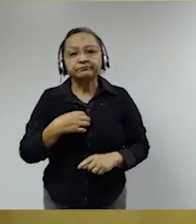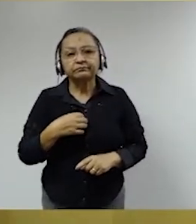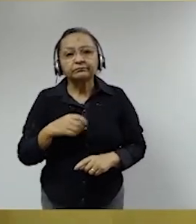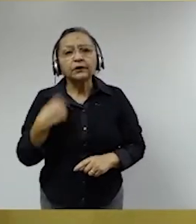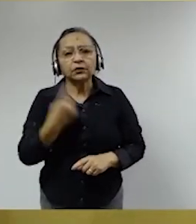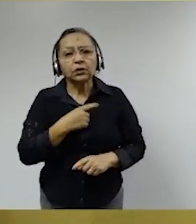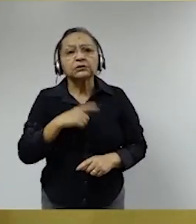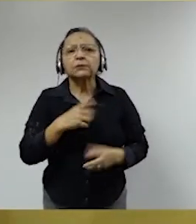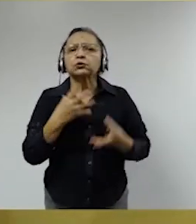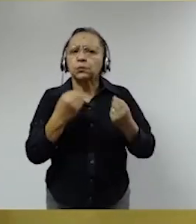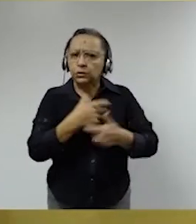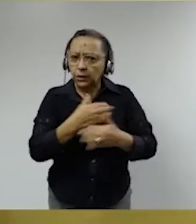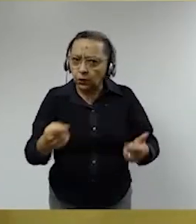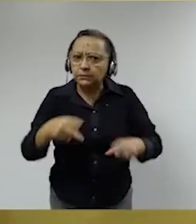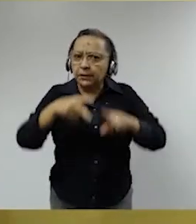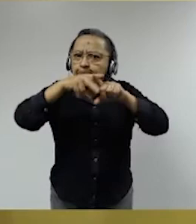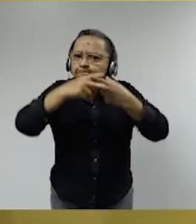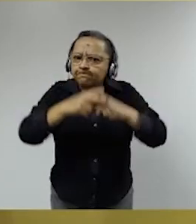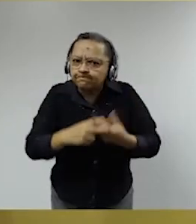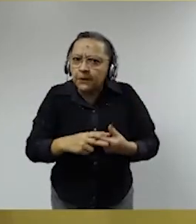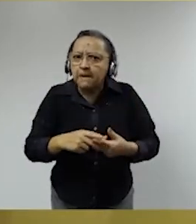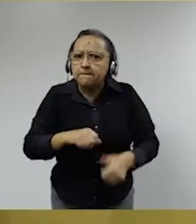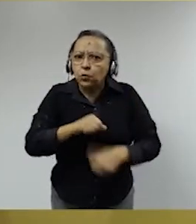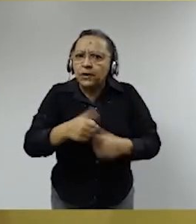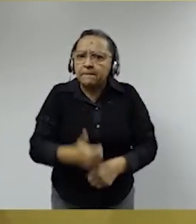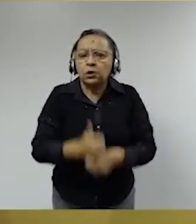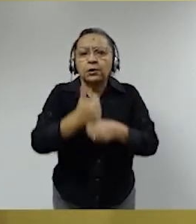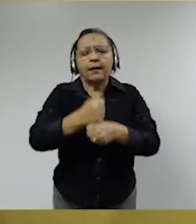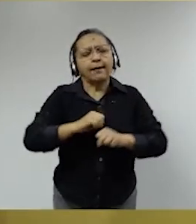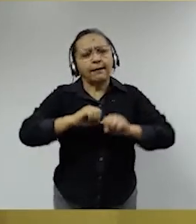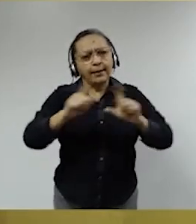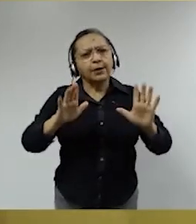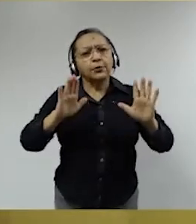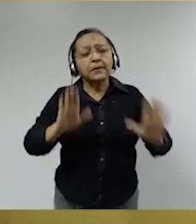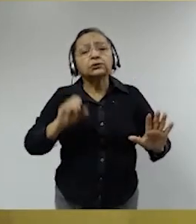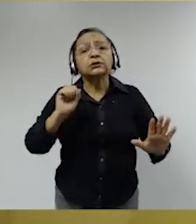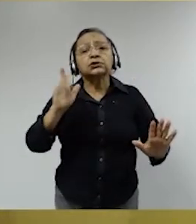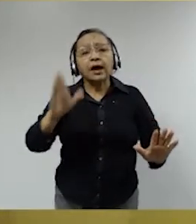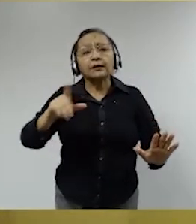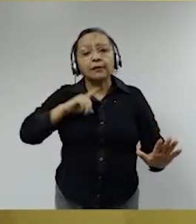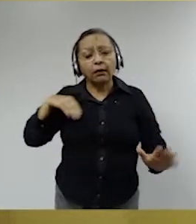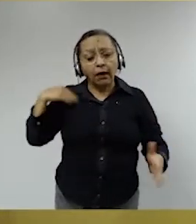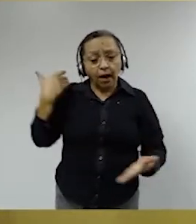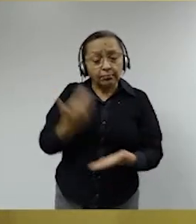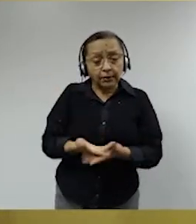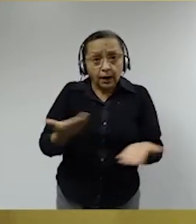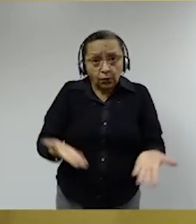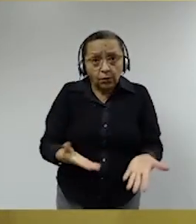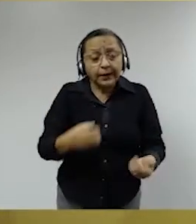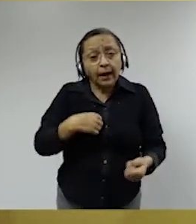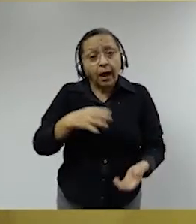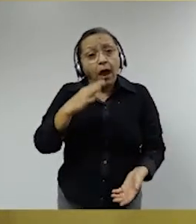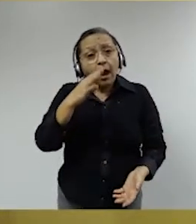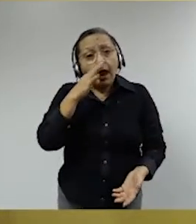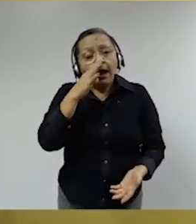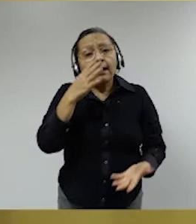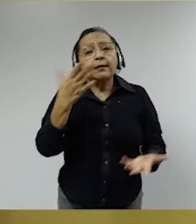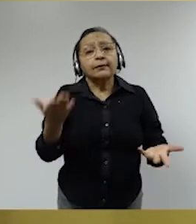a aprimorar, claro, mas o que caminhamos até aqui realmente tem sido